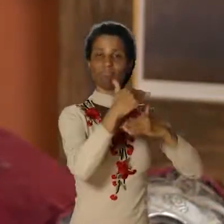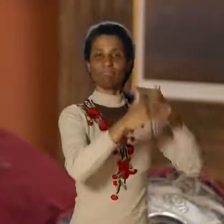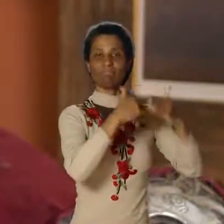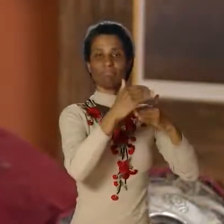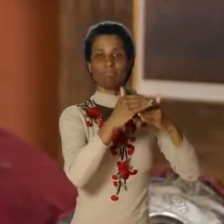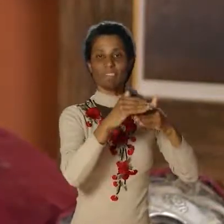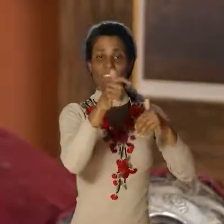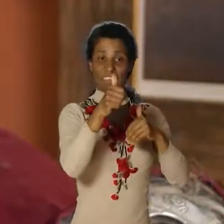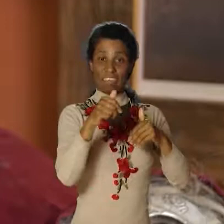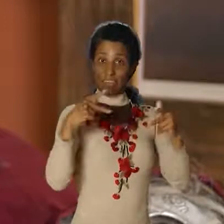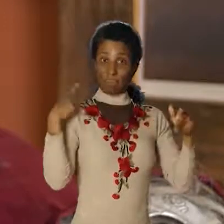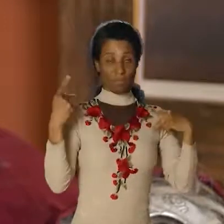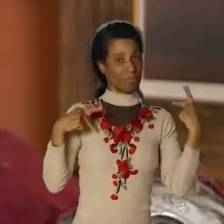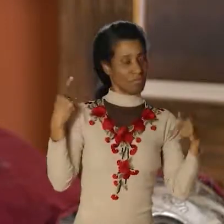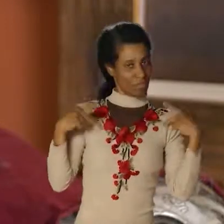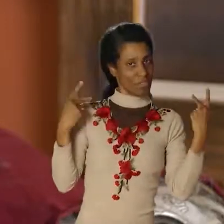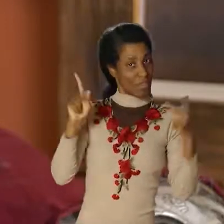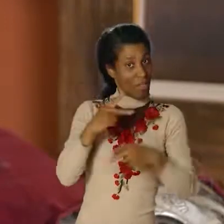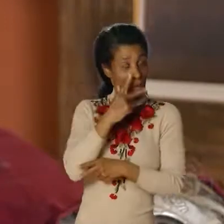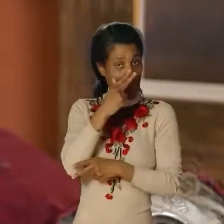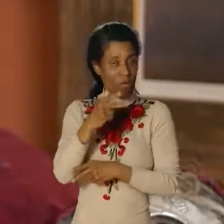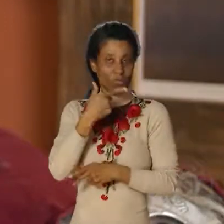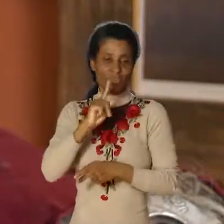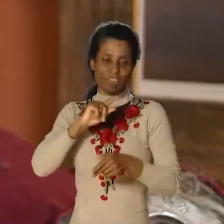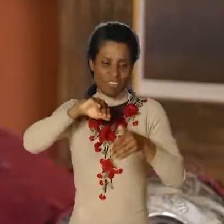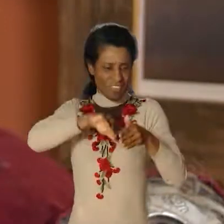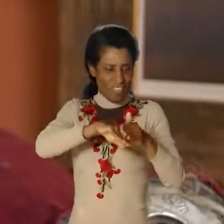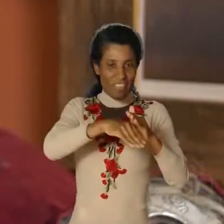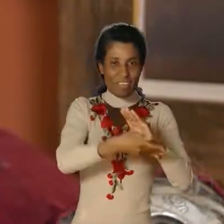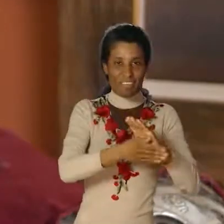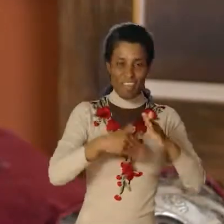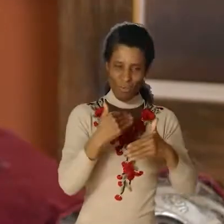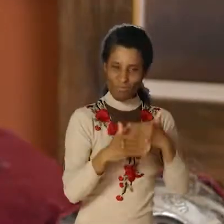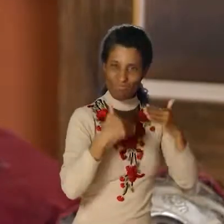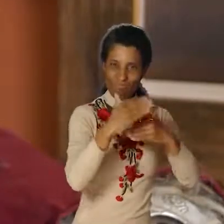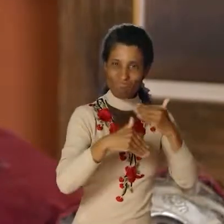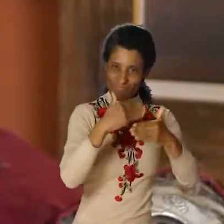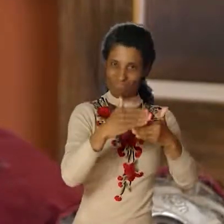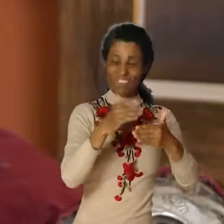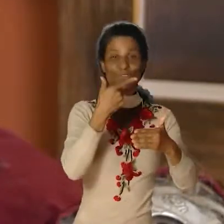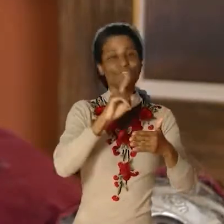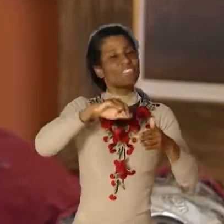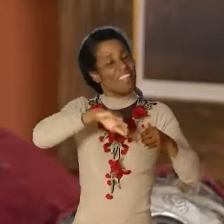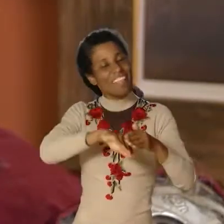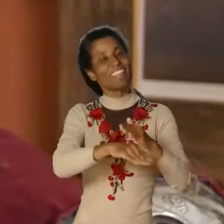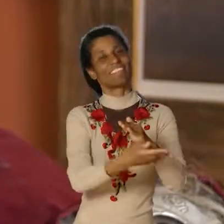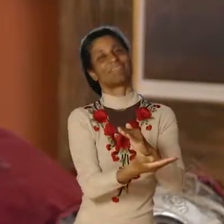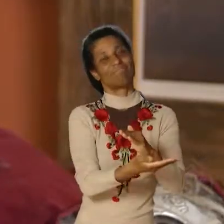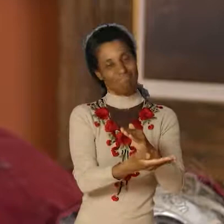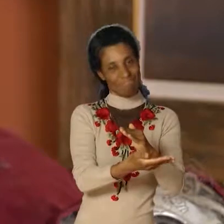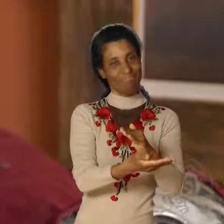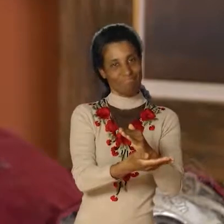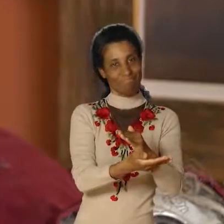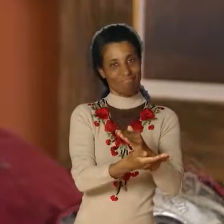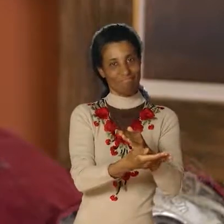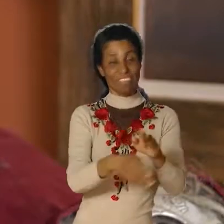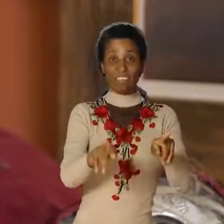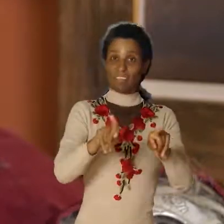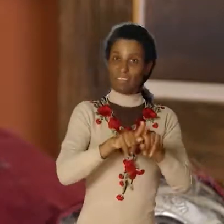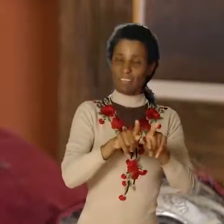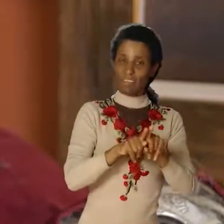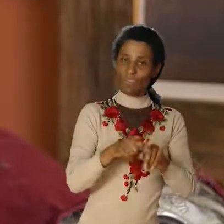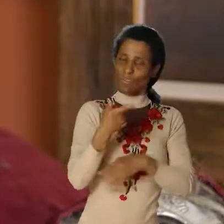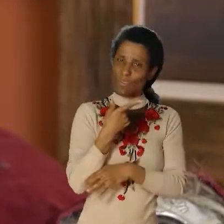numa linha evolutiva em que esse personagem que segue sendo o mesmo, mas que vai se adequando com o passar do tempo, ele vai se